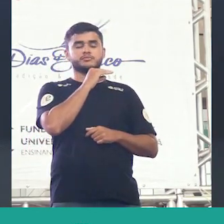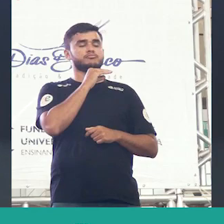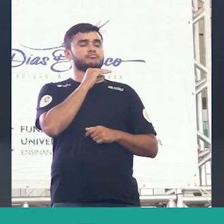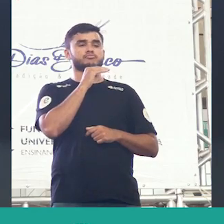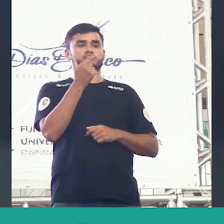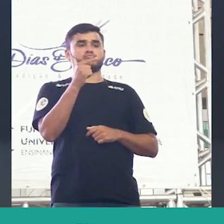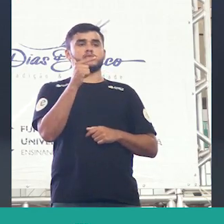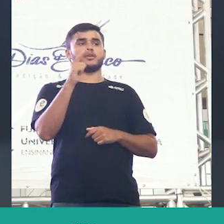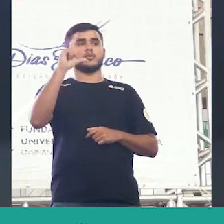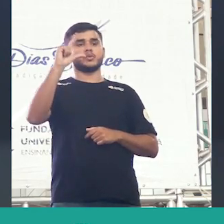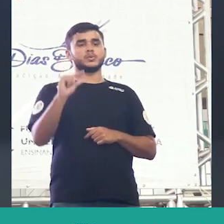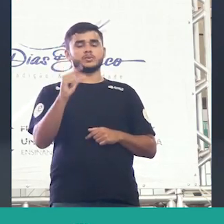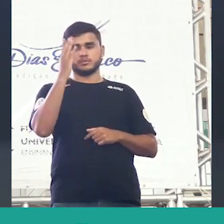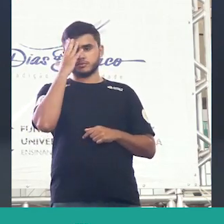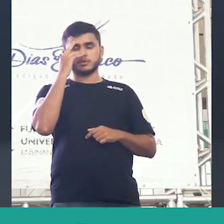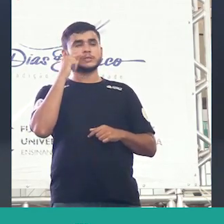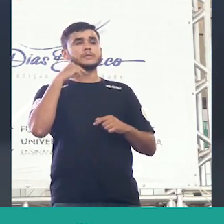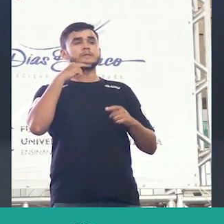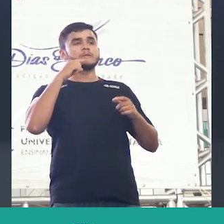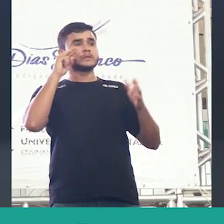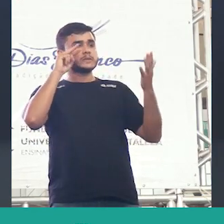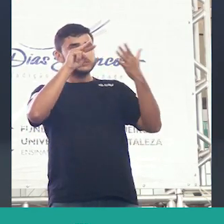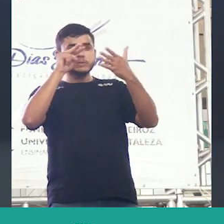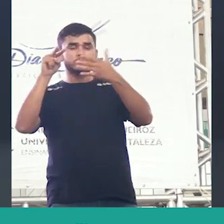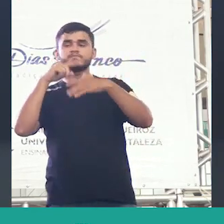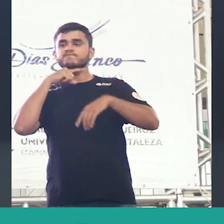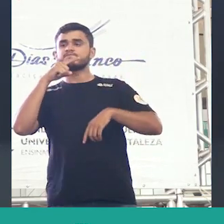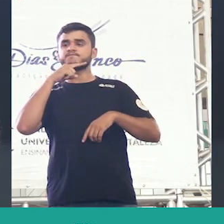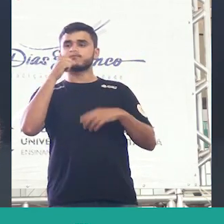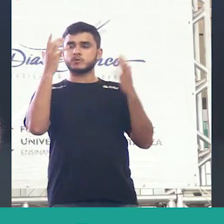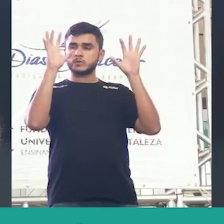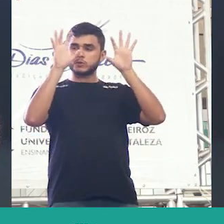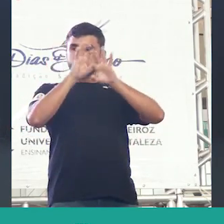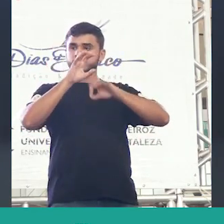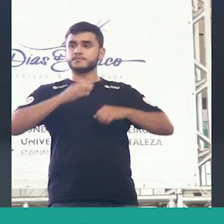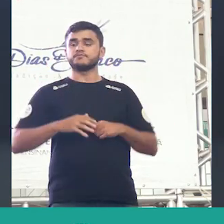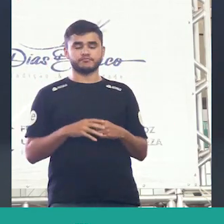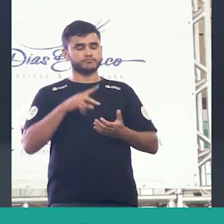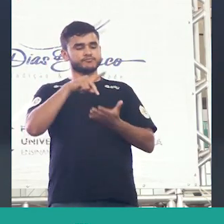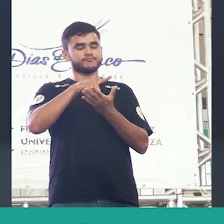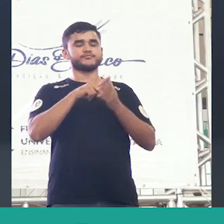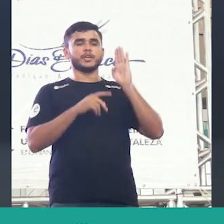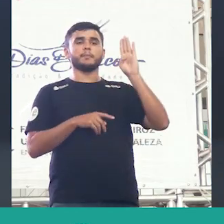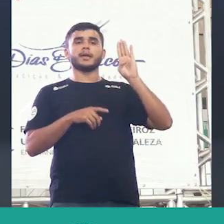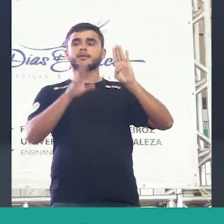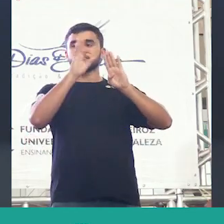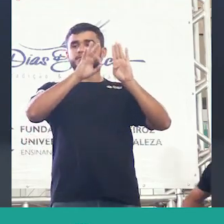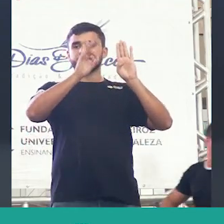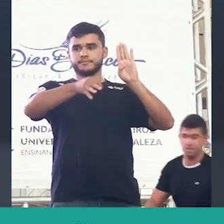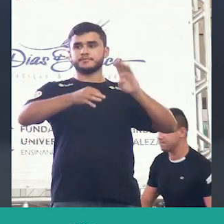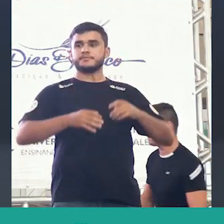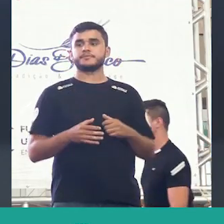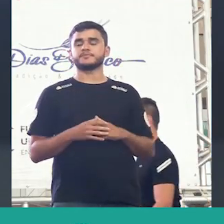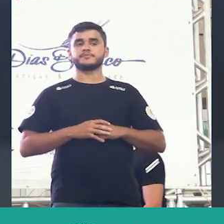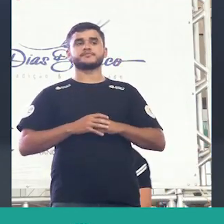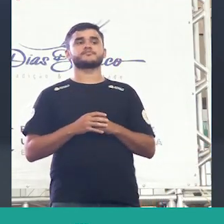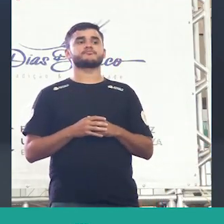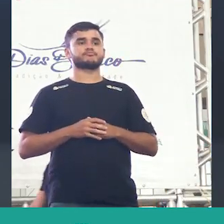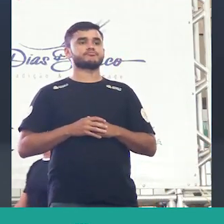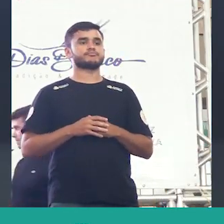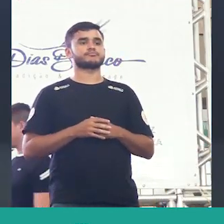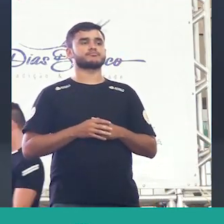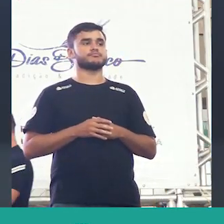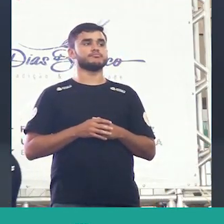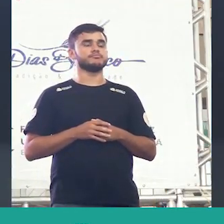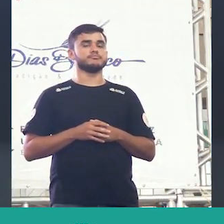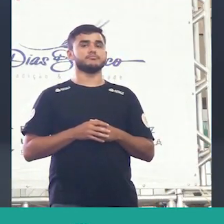veículo, menor visibilidade do condutor. Esse item está verdadeiro ou falso, pessoal? Esse item está verdadeiro. Esse item está